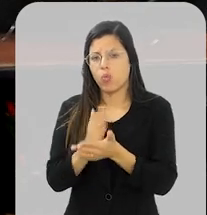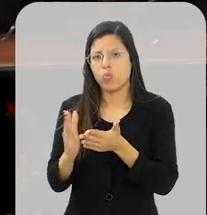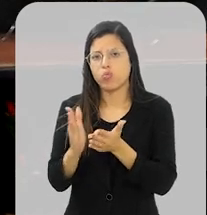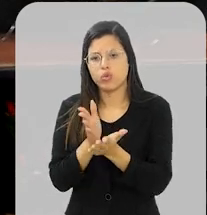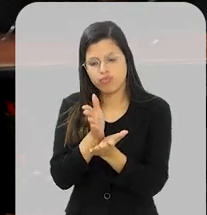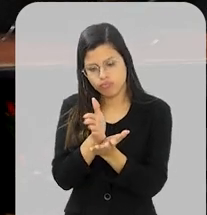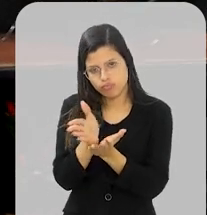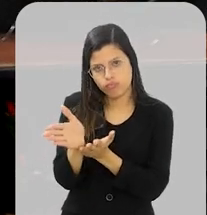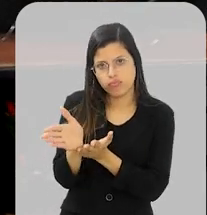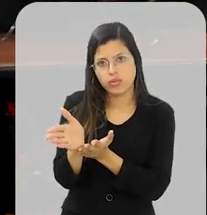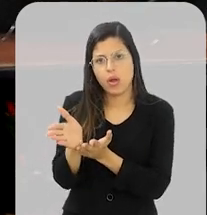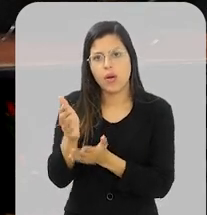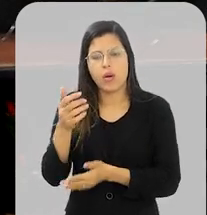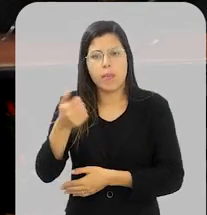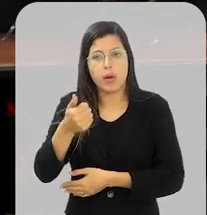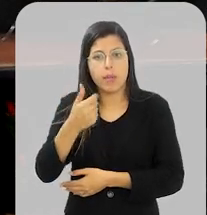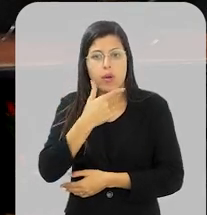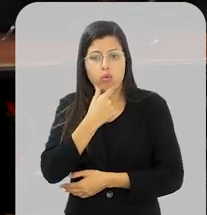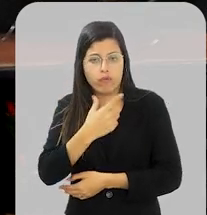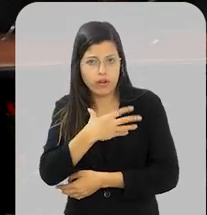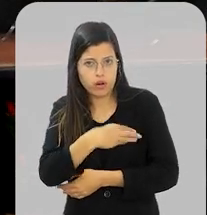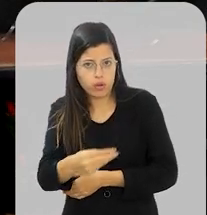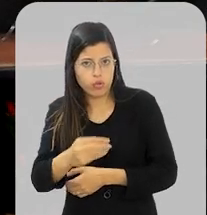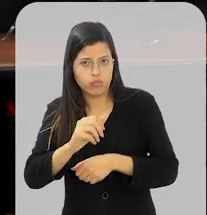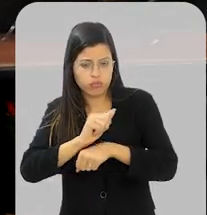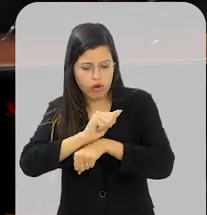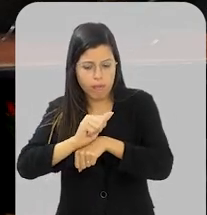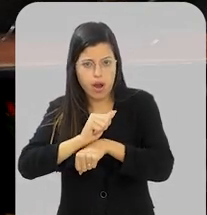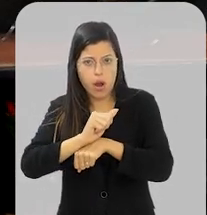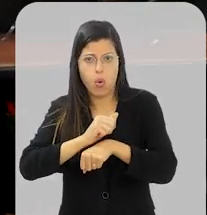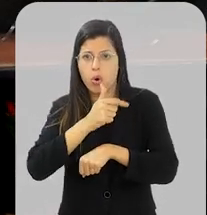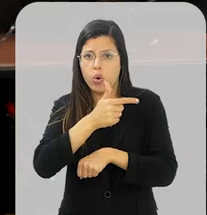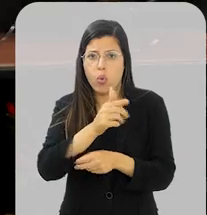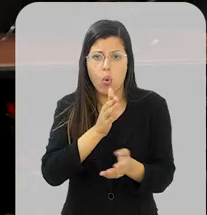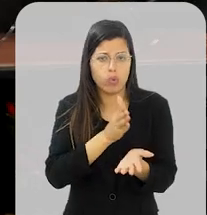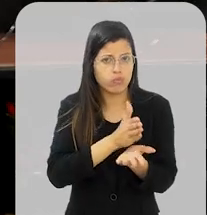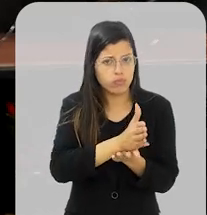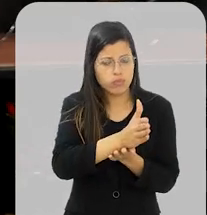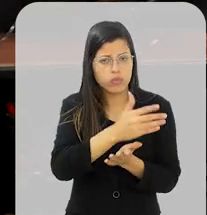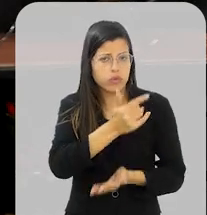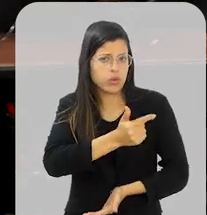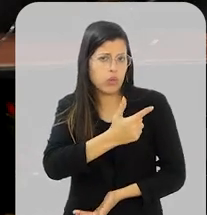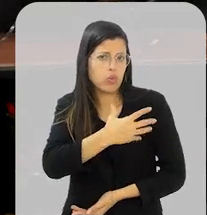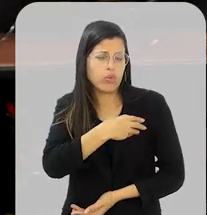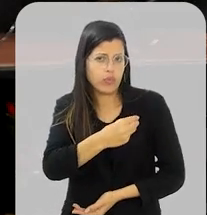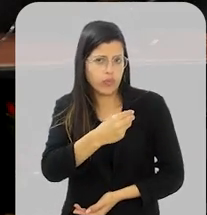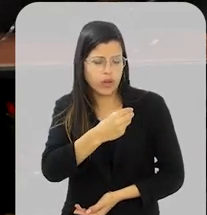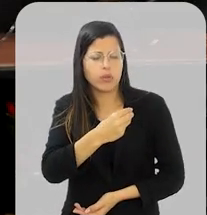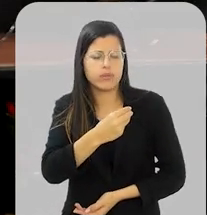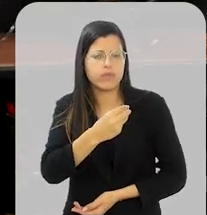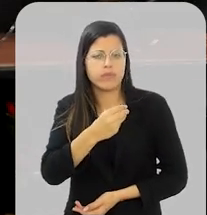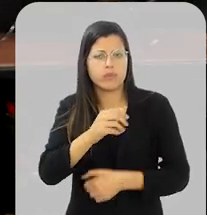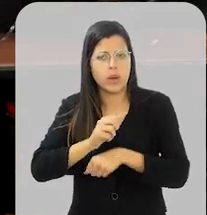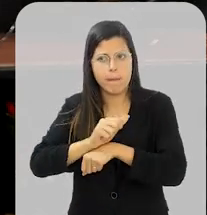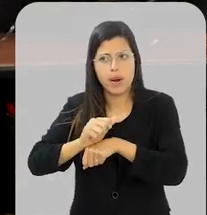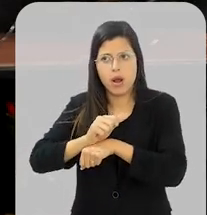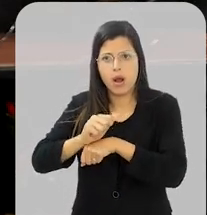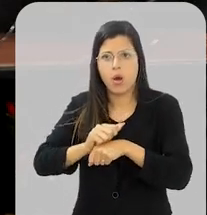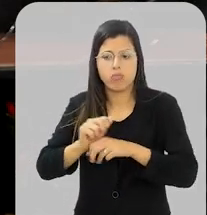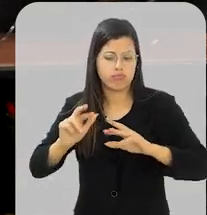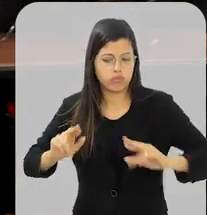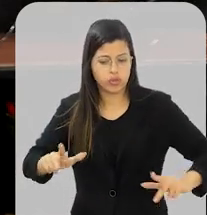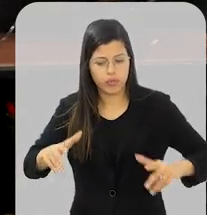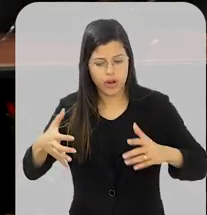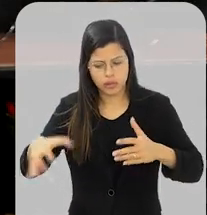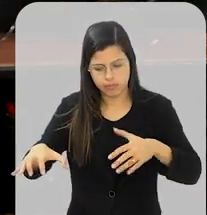alguns seguiram o caminho do primeiro filho de Abraão e os outros seguiram o caminho do segundo filho de Abraão. É o que faz